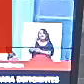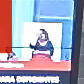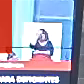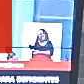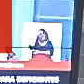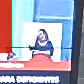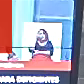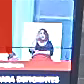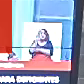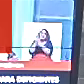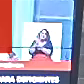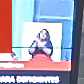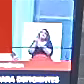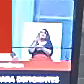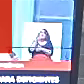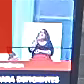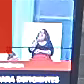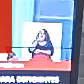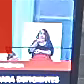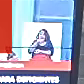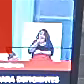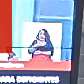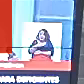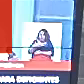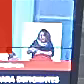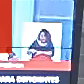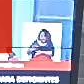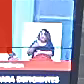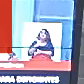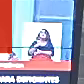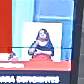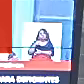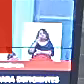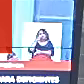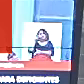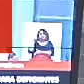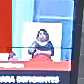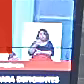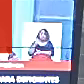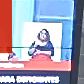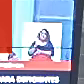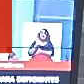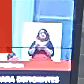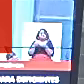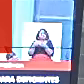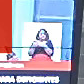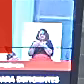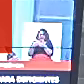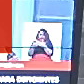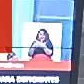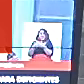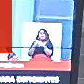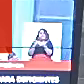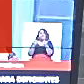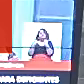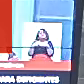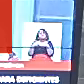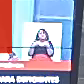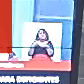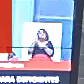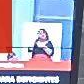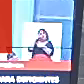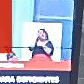doutor Maurício, que foi também uma sugestão muito interessante. Não importa, qual seja a solução. O que importa